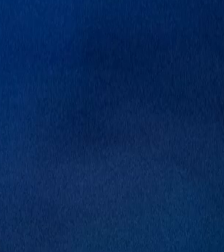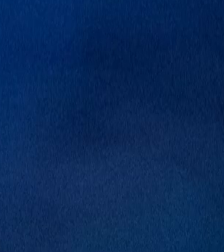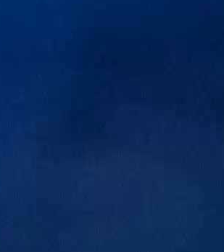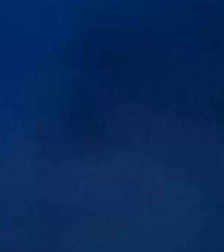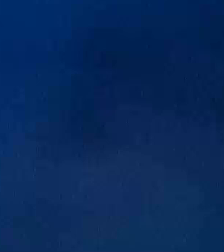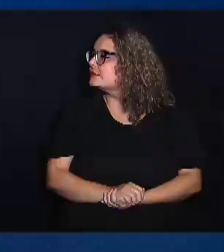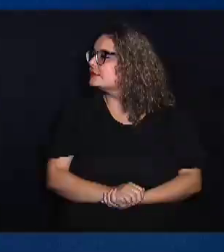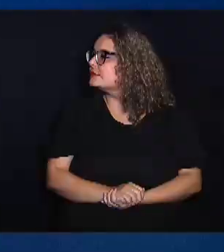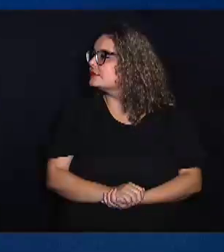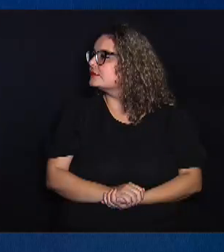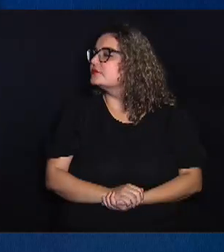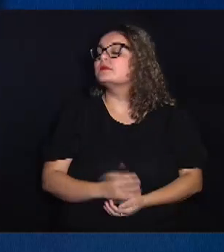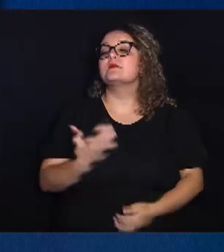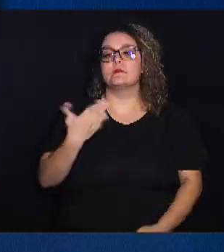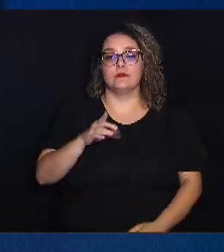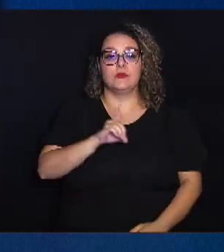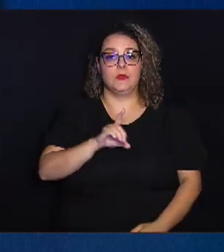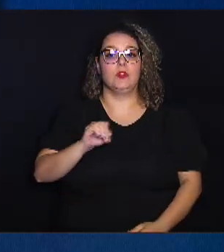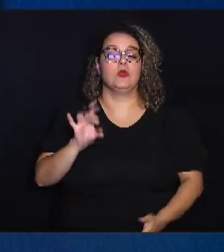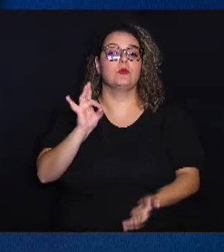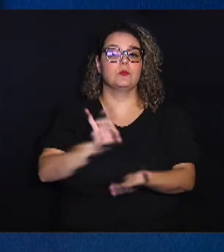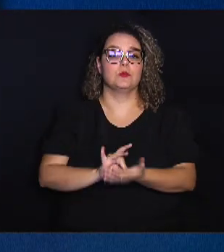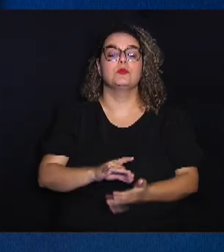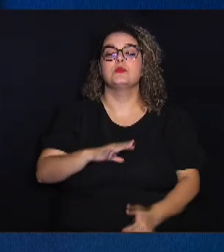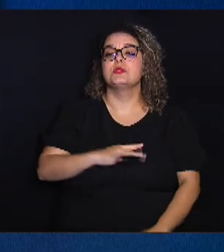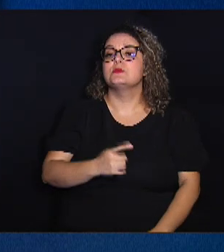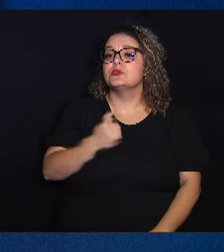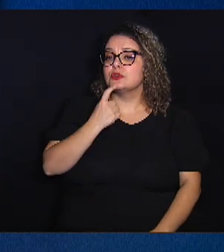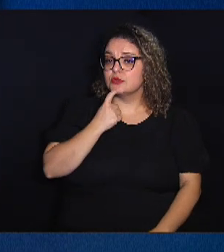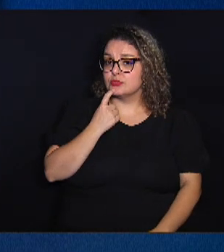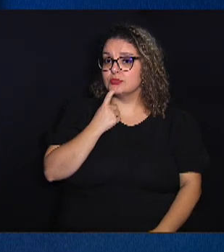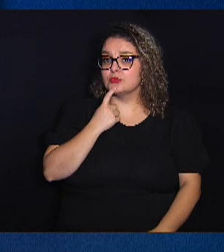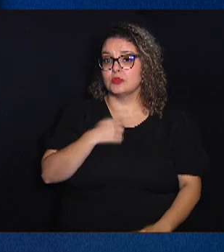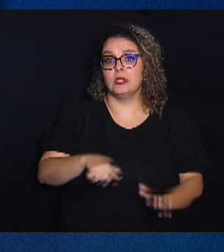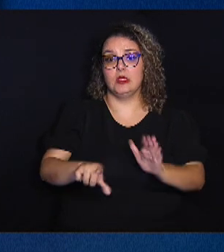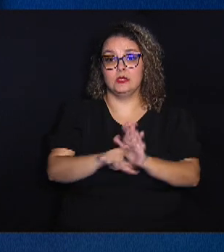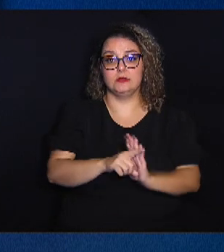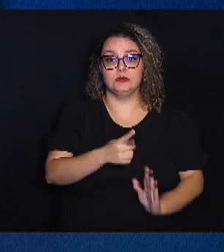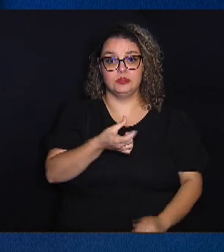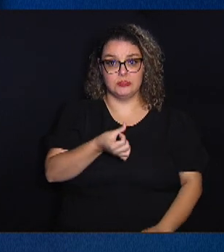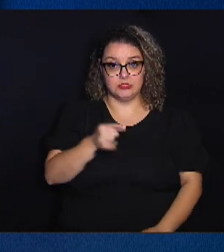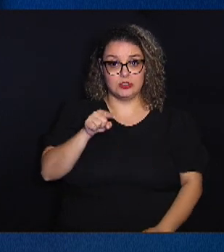Foi publicada no Diário Oficial do Município de Campinas a Lei nº